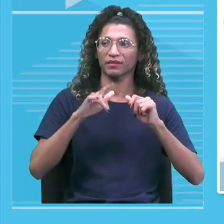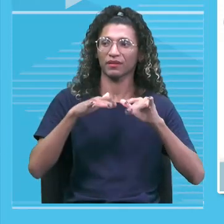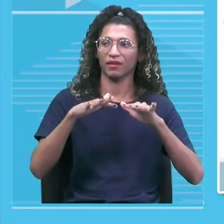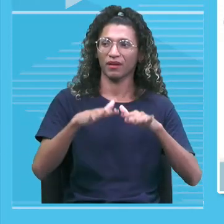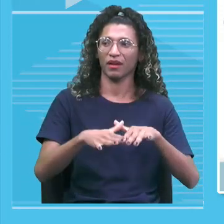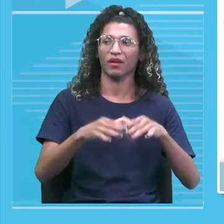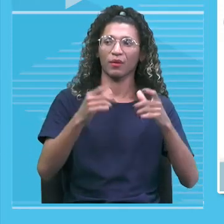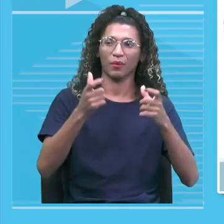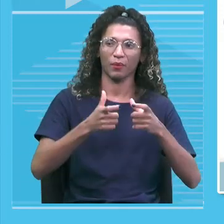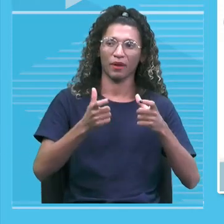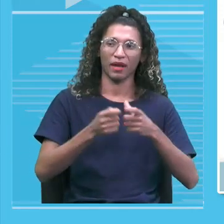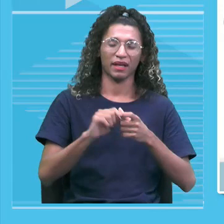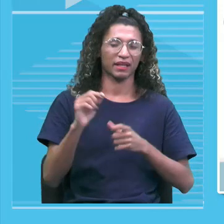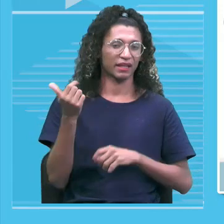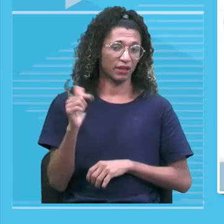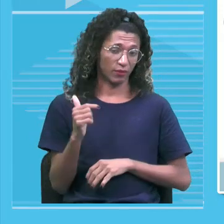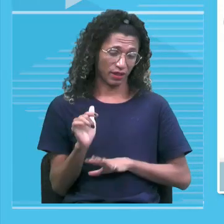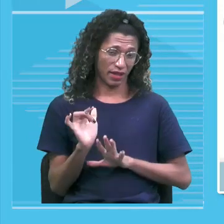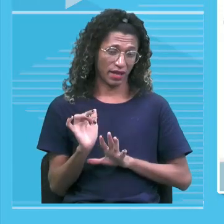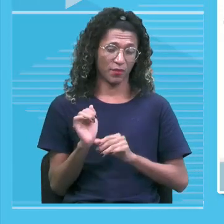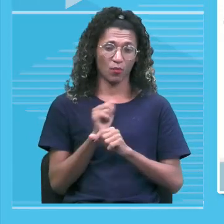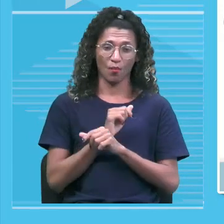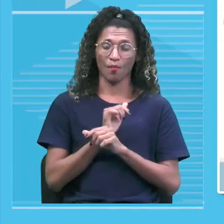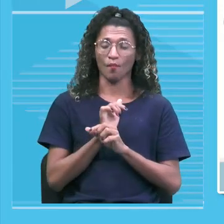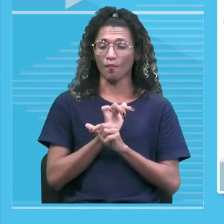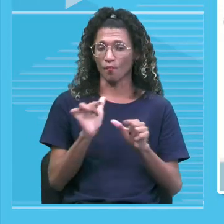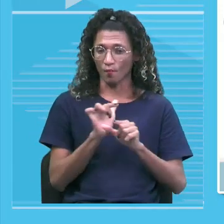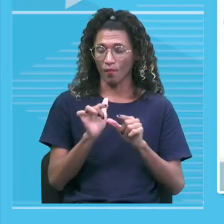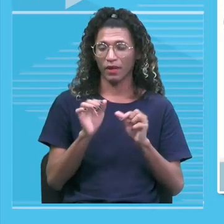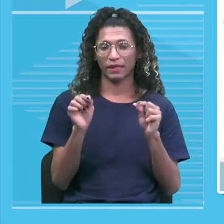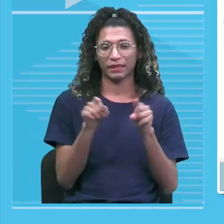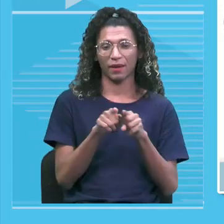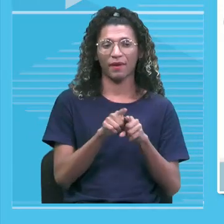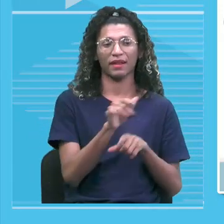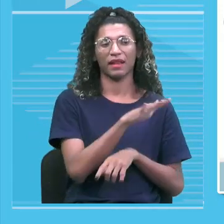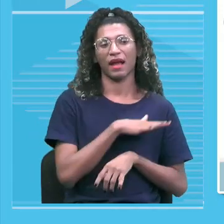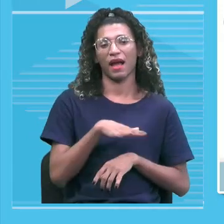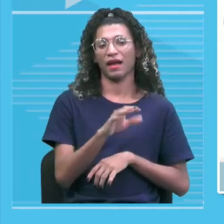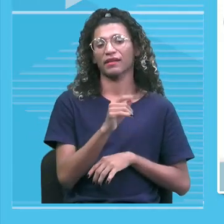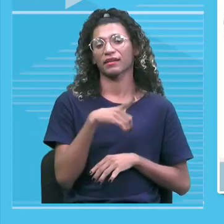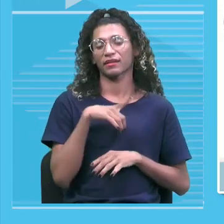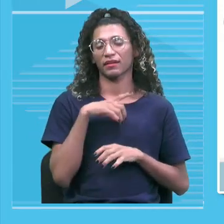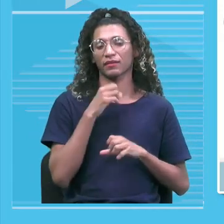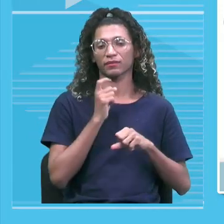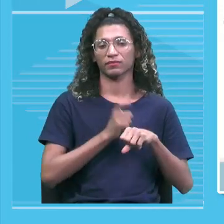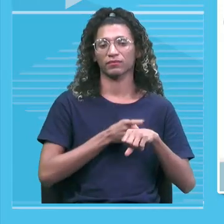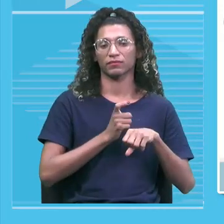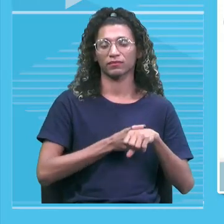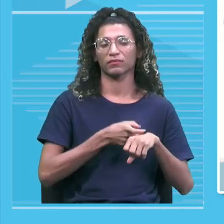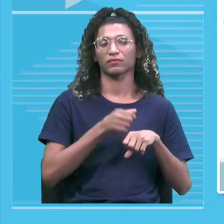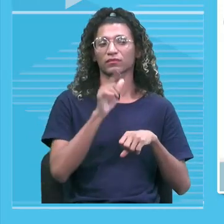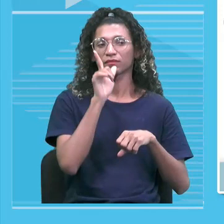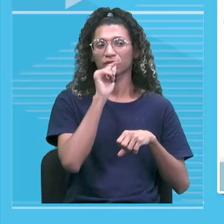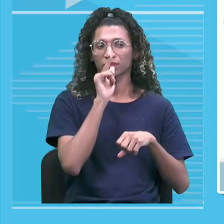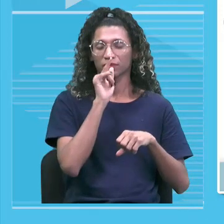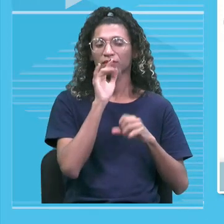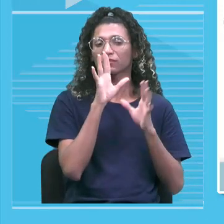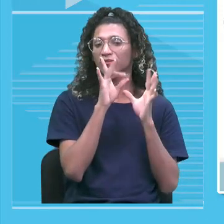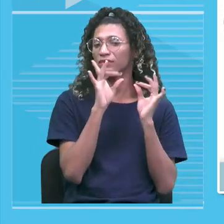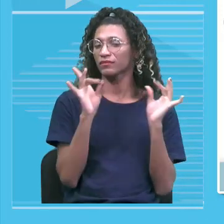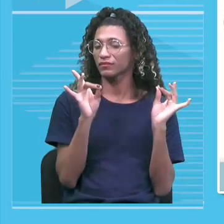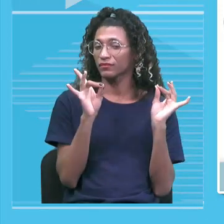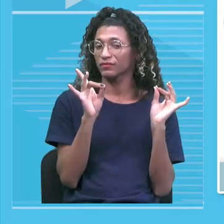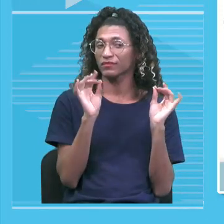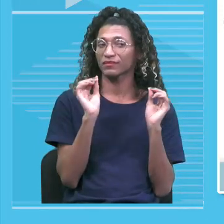não tem matéria que é o vácuo como em meios materiais então aqui ele já te deu